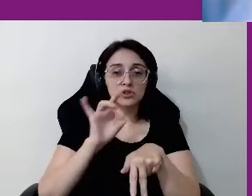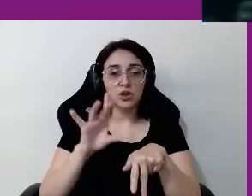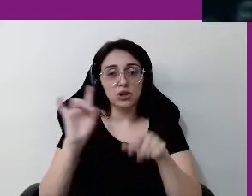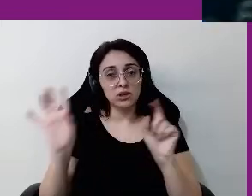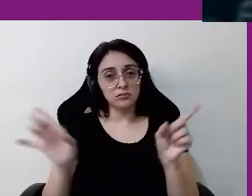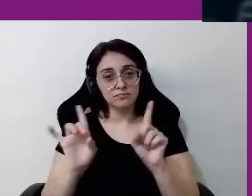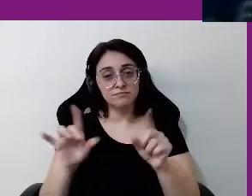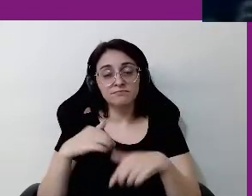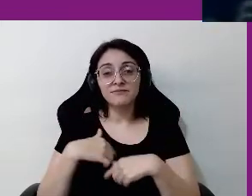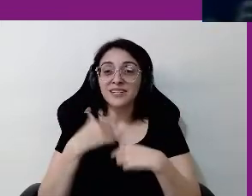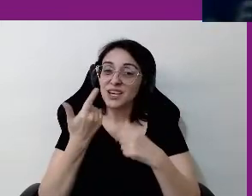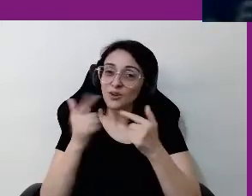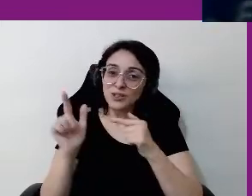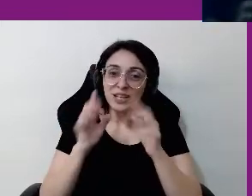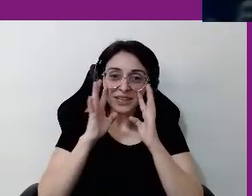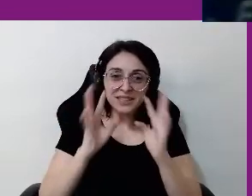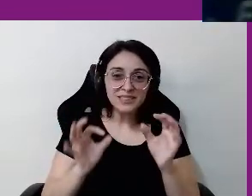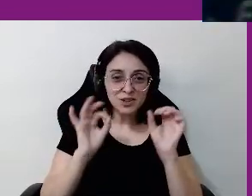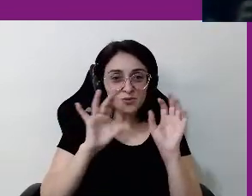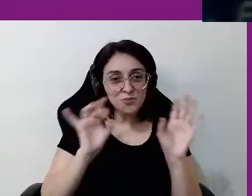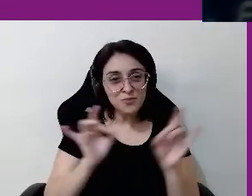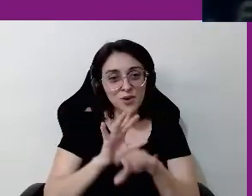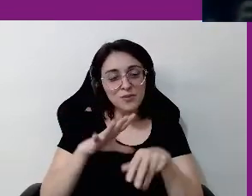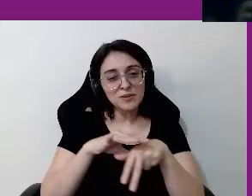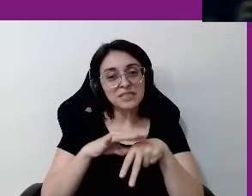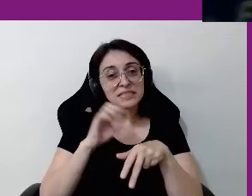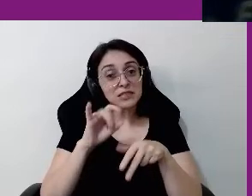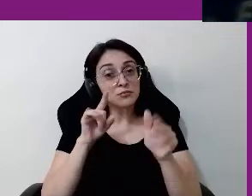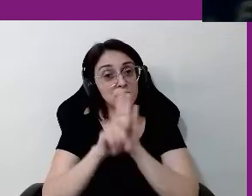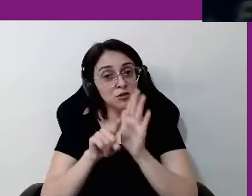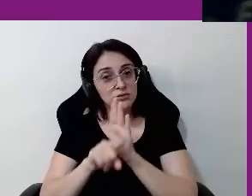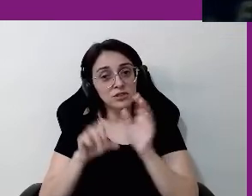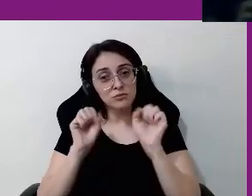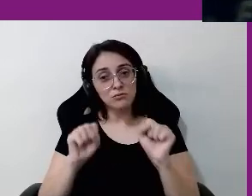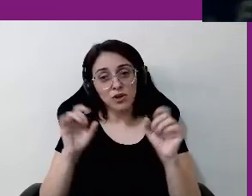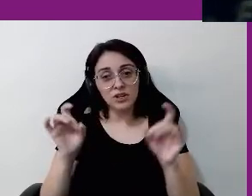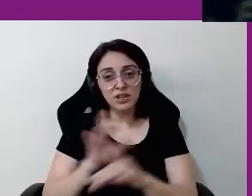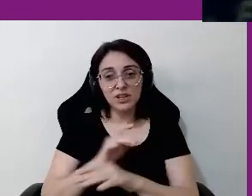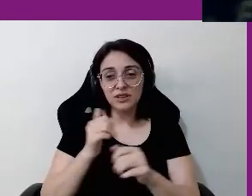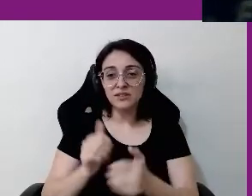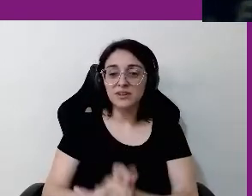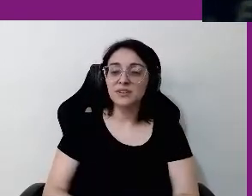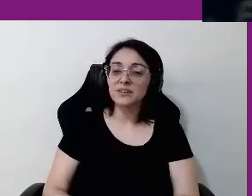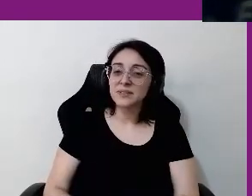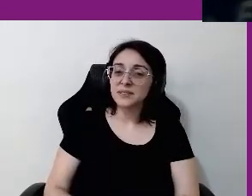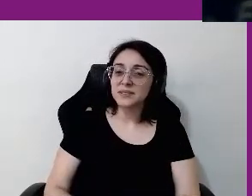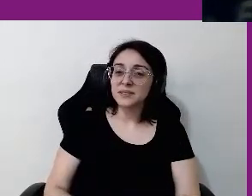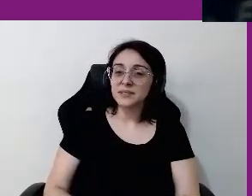concluo, agradeço a atenção e posso responder perguntas se houver. Muito obrigada.